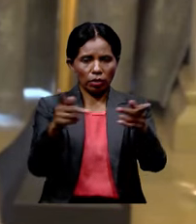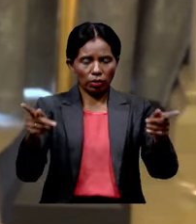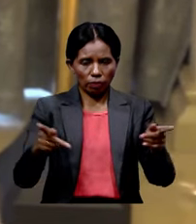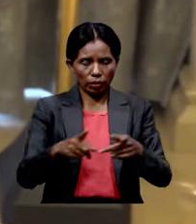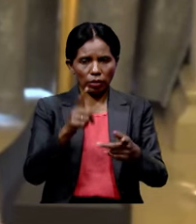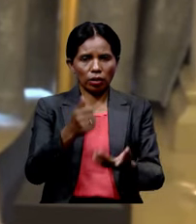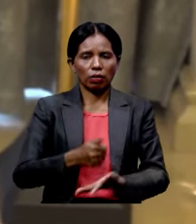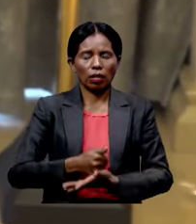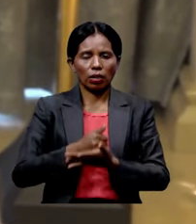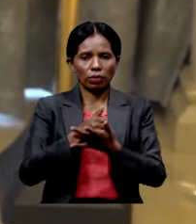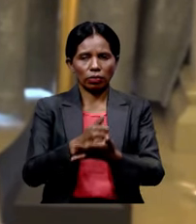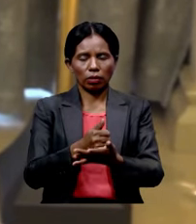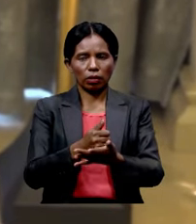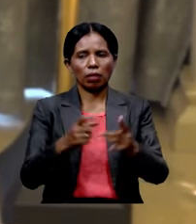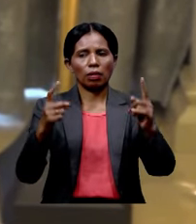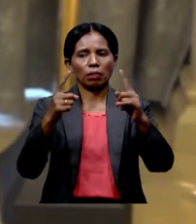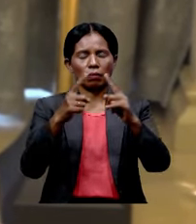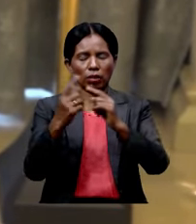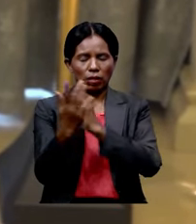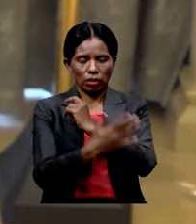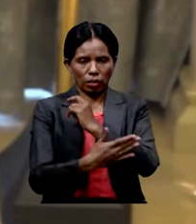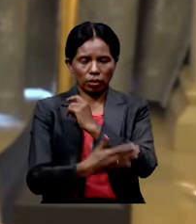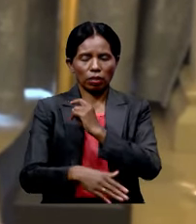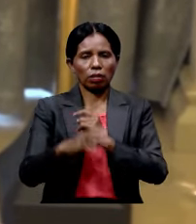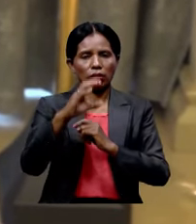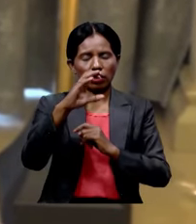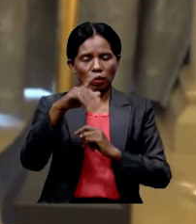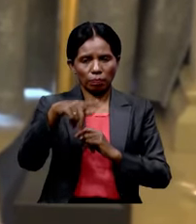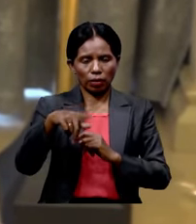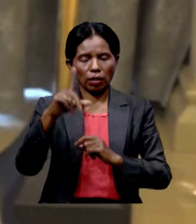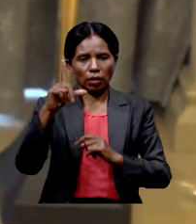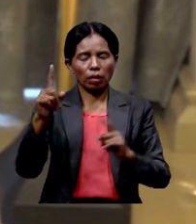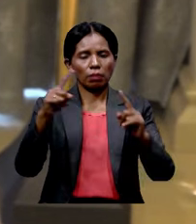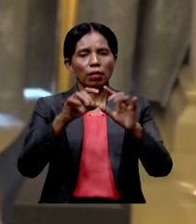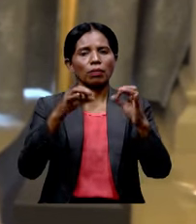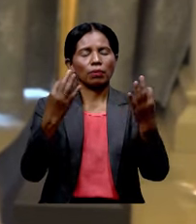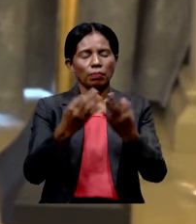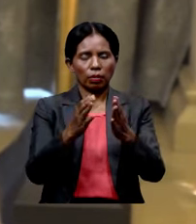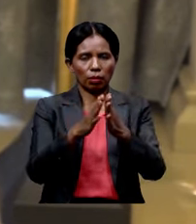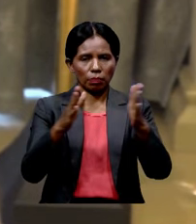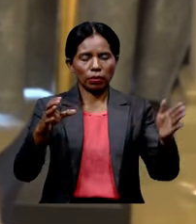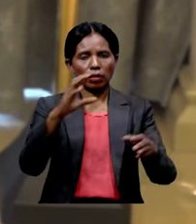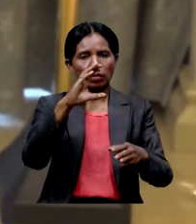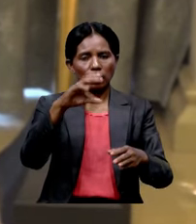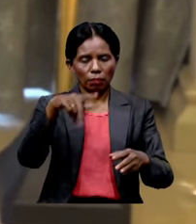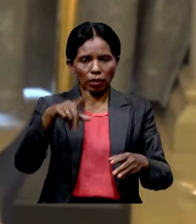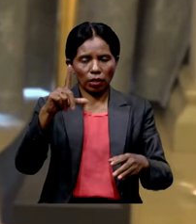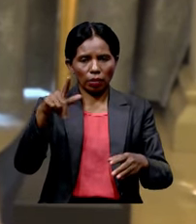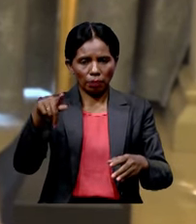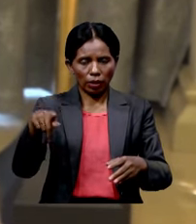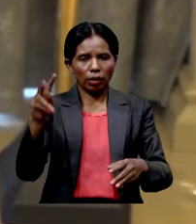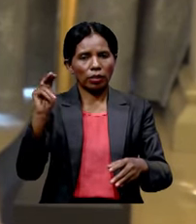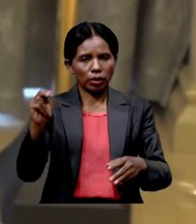mais facilitas para a nação CPLP ou para a família bota CPLP. Macau, mas